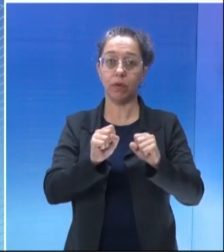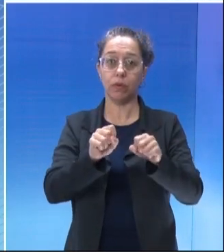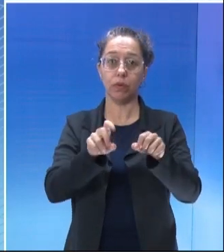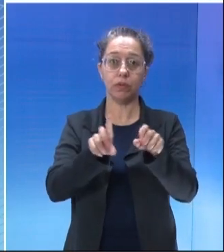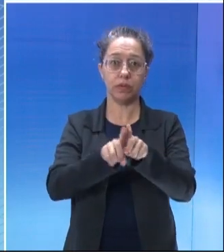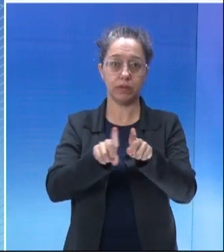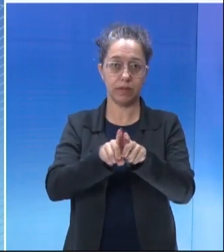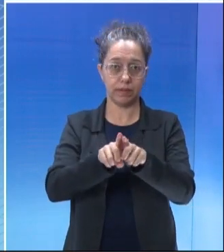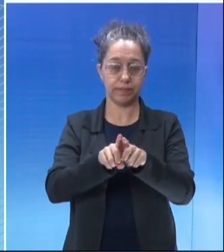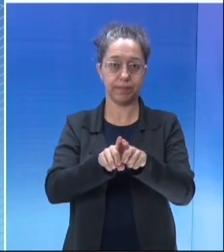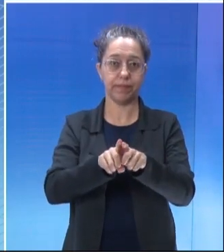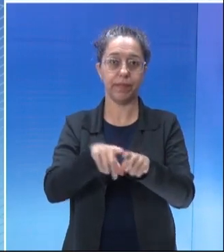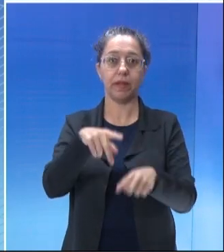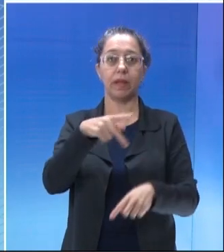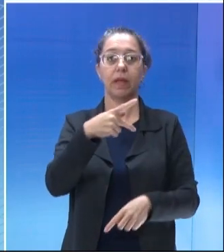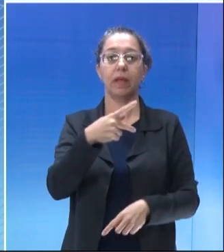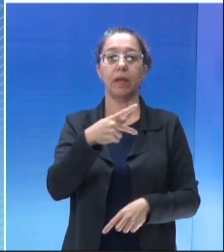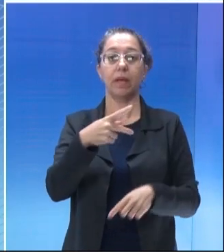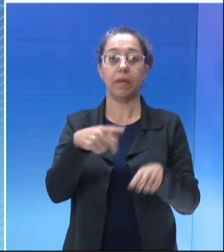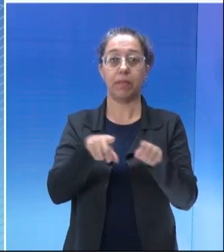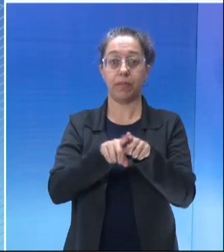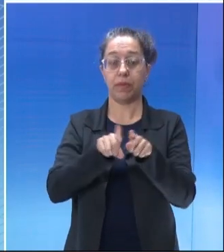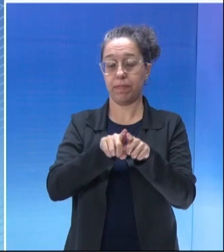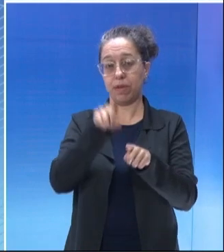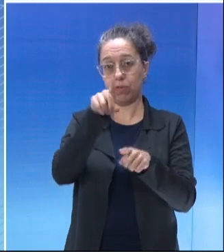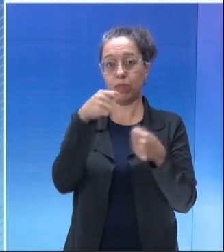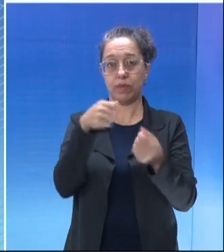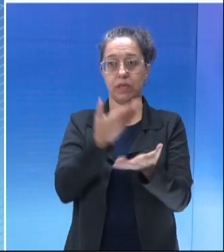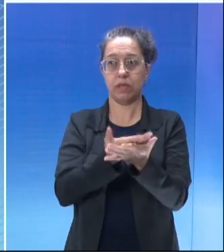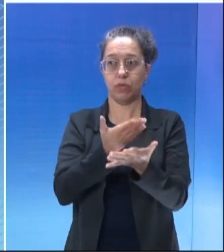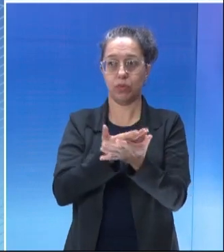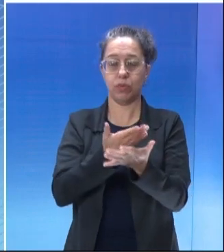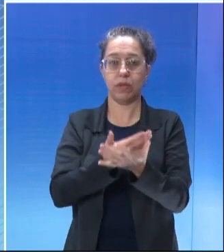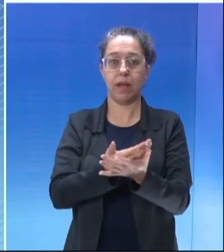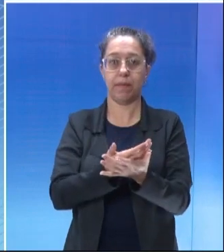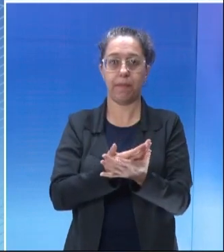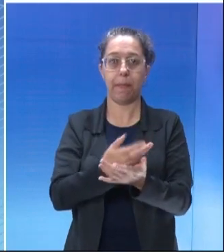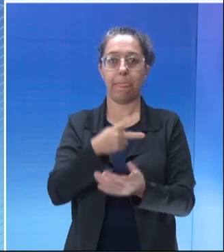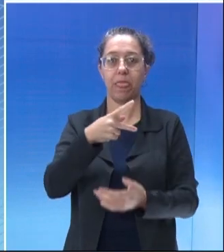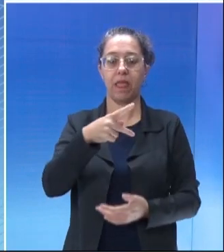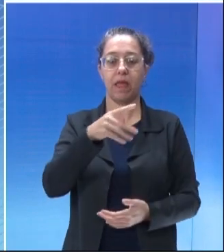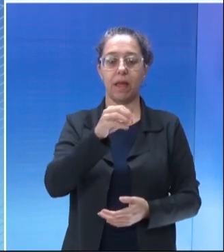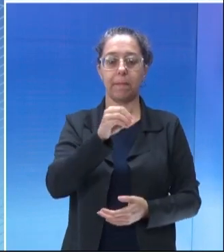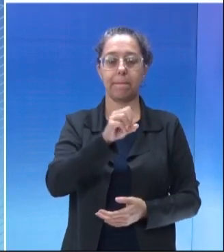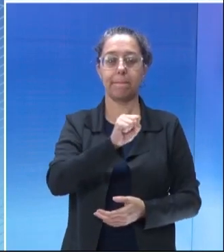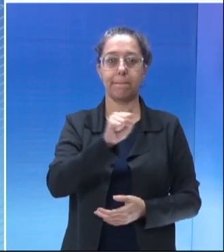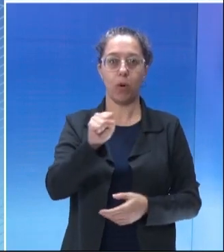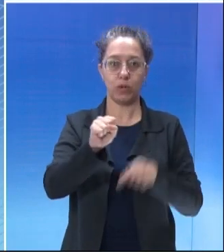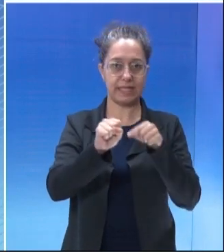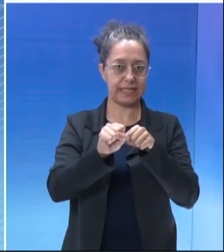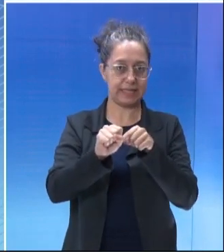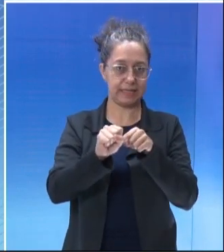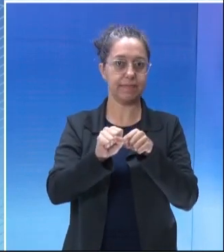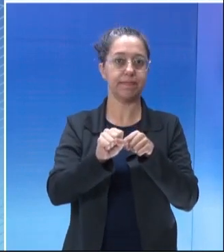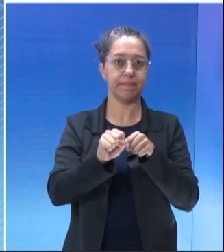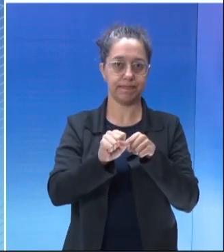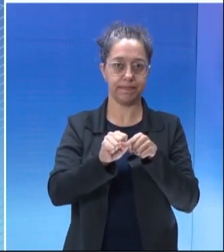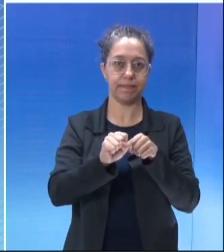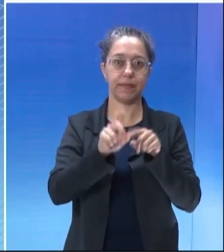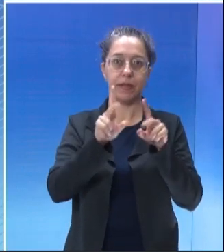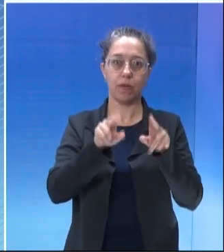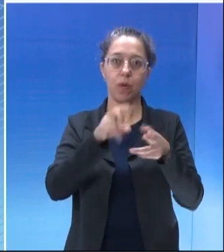e propriedade. Propriedade é quando eu tenho um registro,